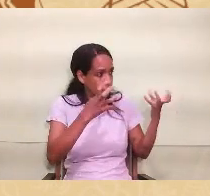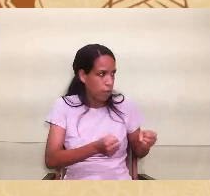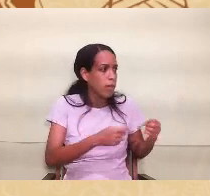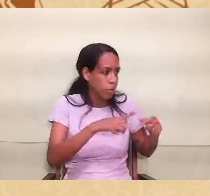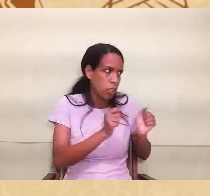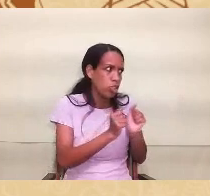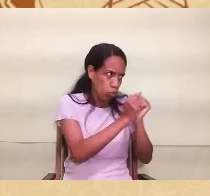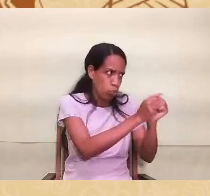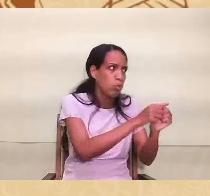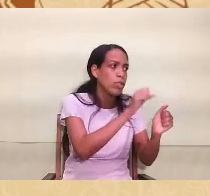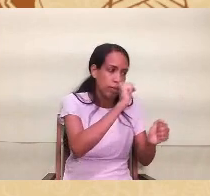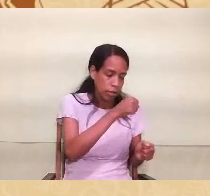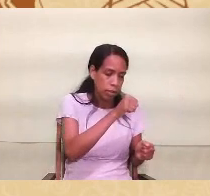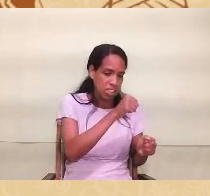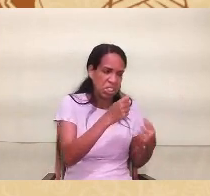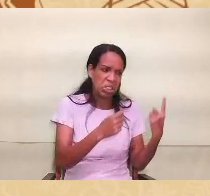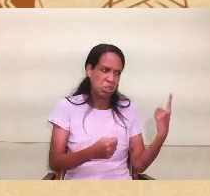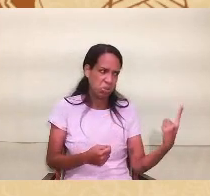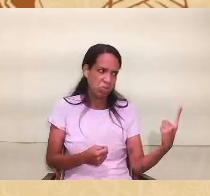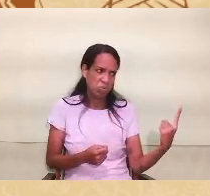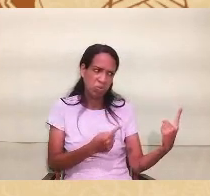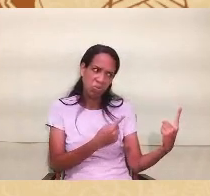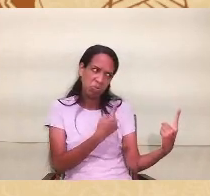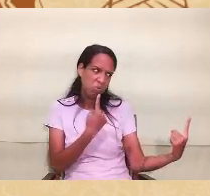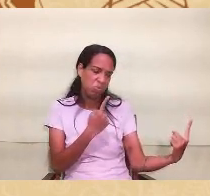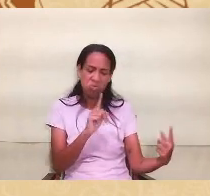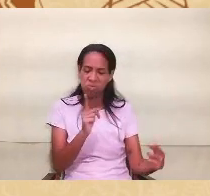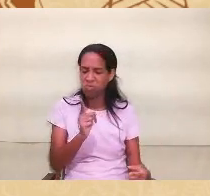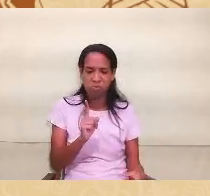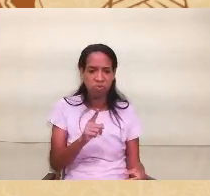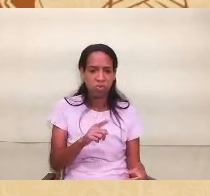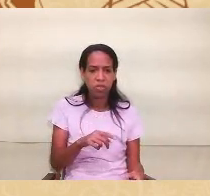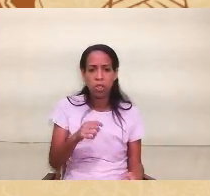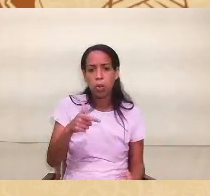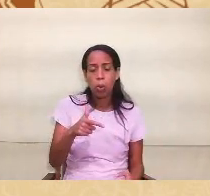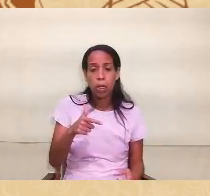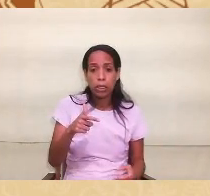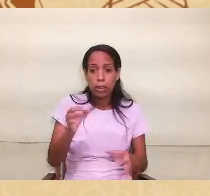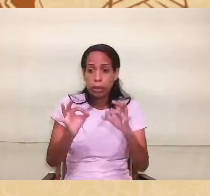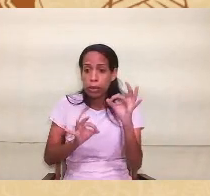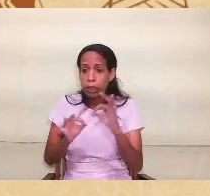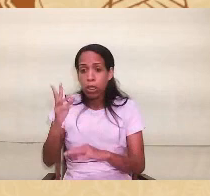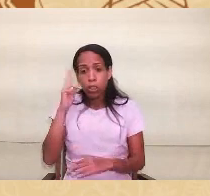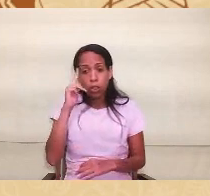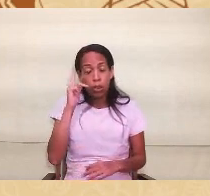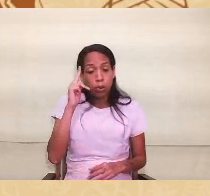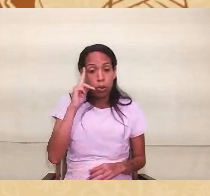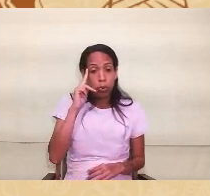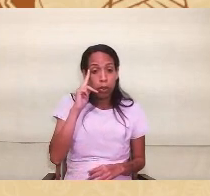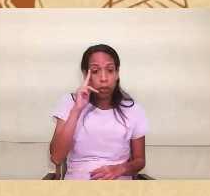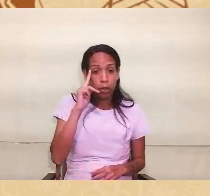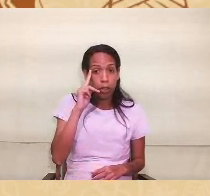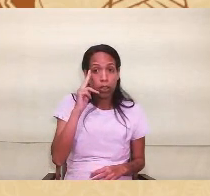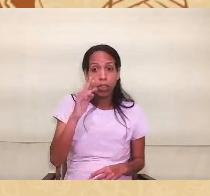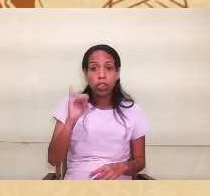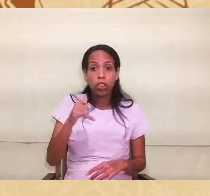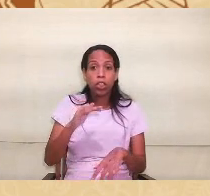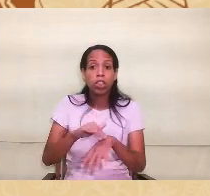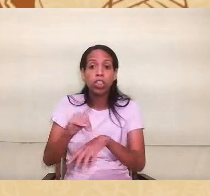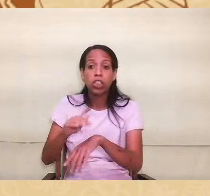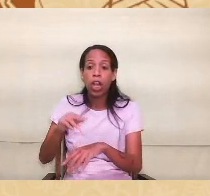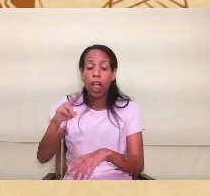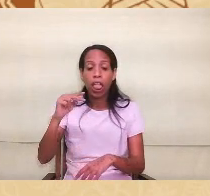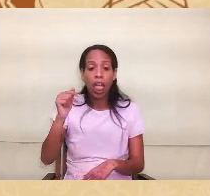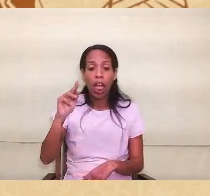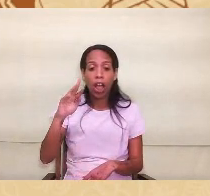sim, aí vai. Porque é quase natural, né? É aquilo que eu chamo de inatura, então. Por isso